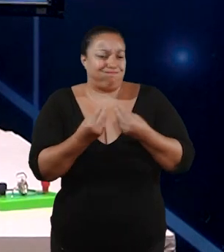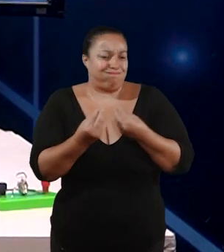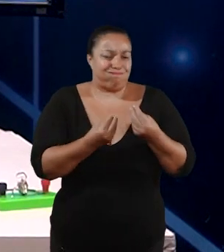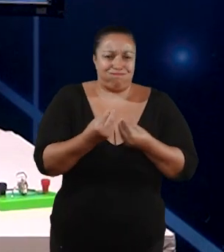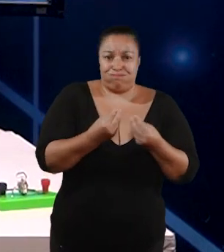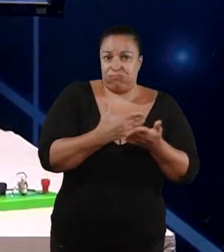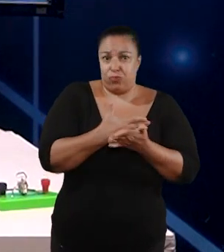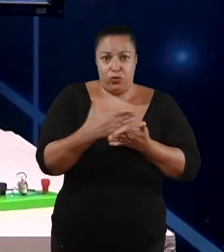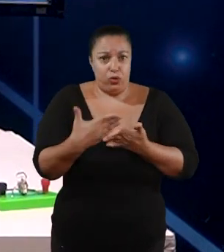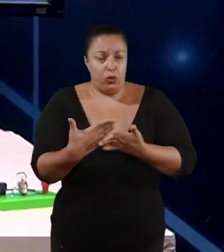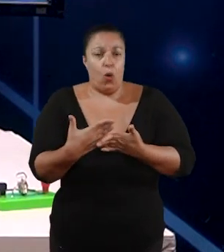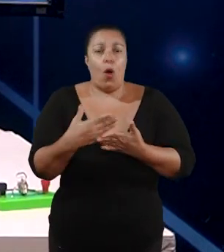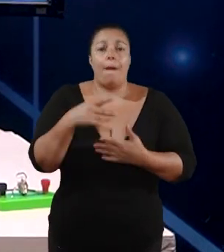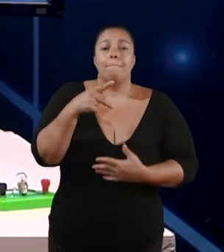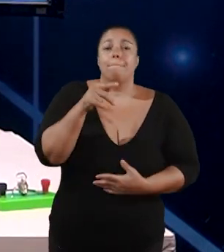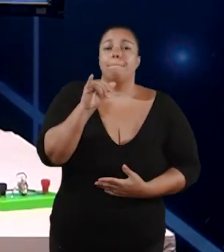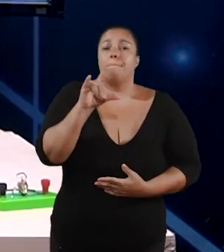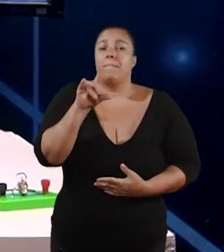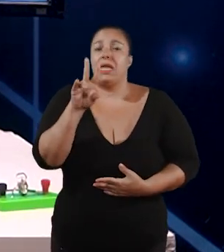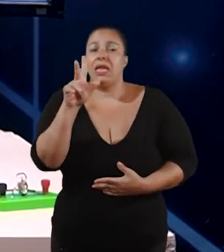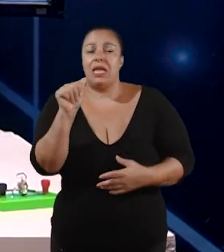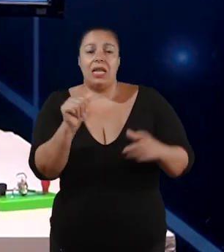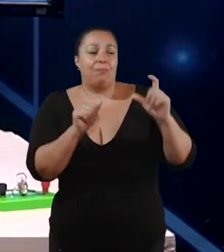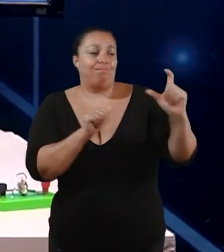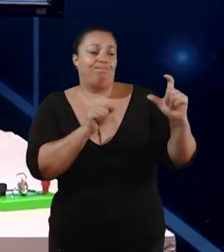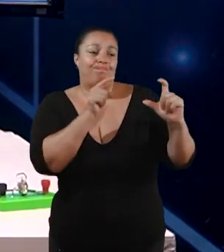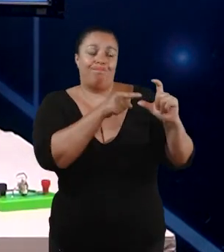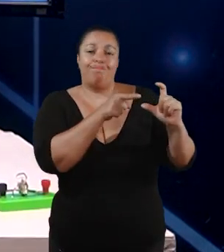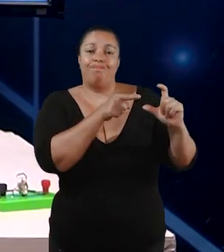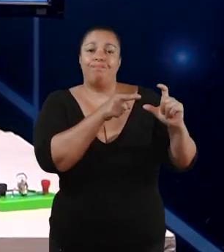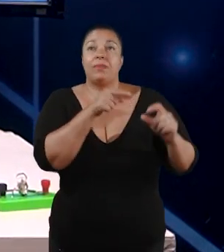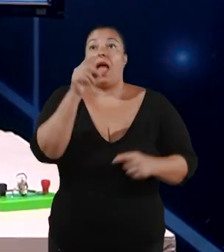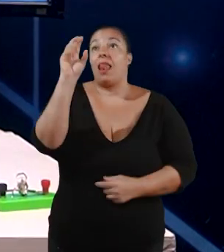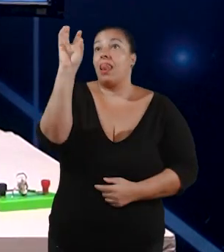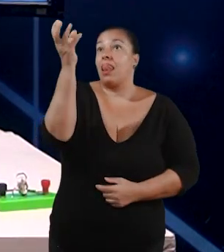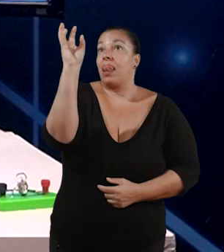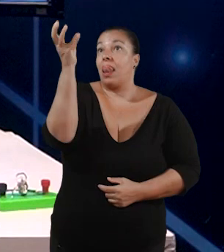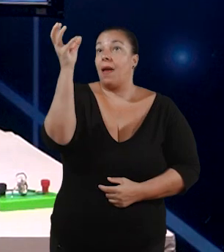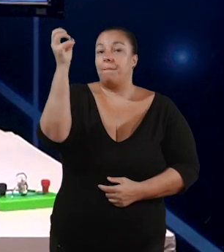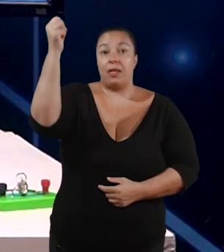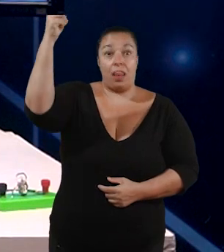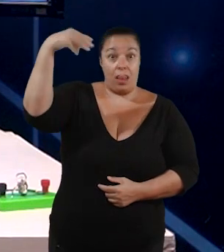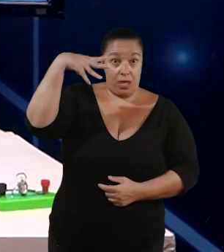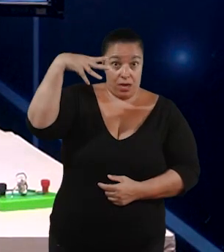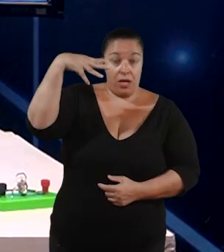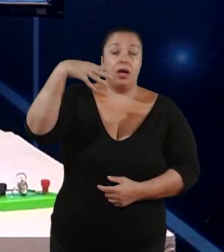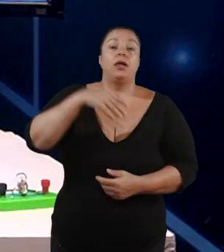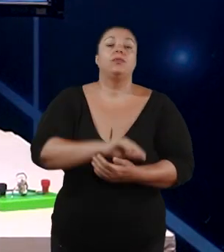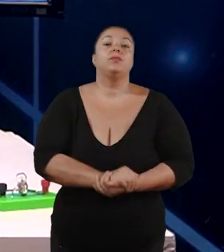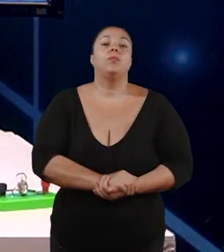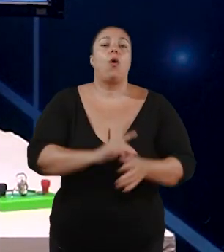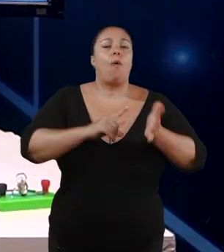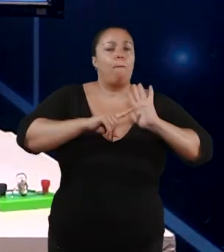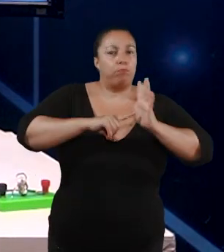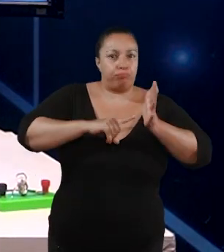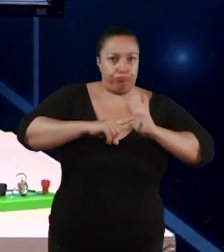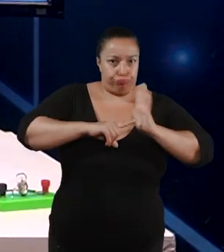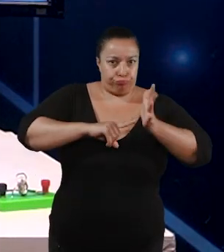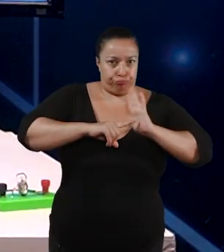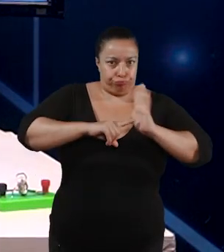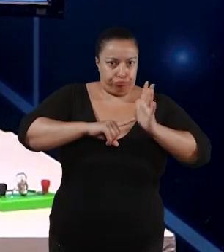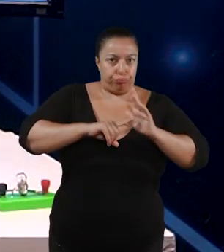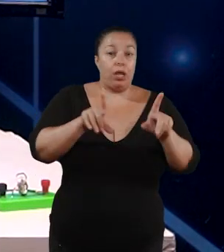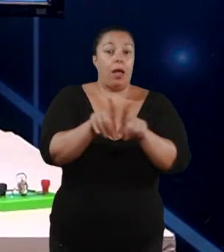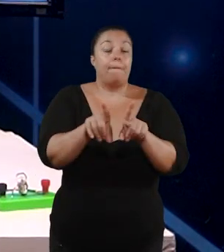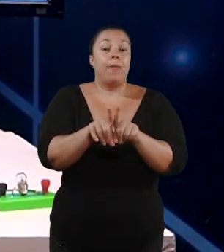é essa coisa da pilha, da lâmpada ligando, do motorzinho, amanhã ou depois nós vamos fazer com o motor também. Então como é que é isso, professor? Como é